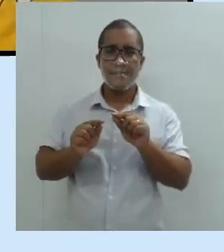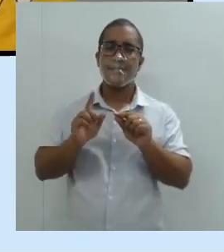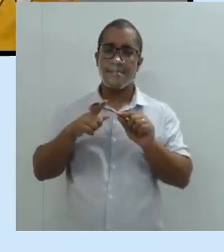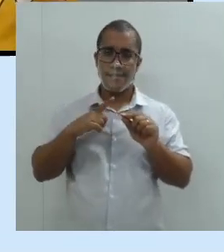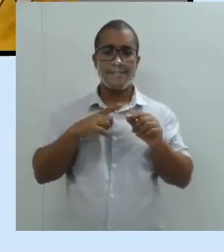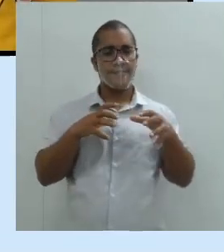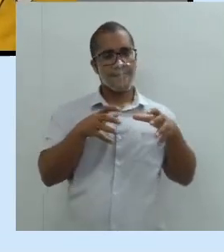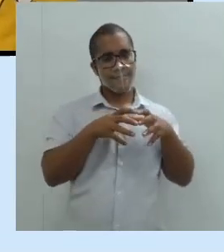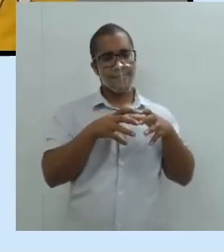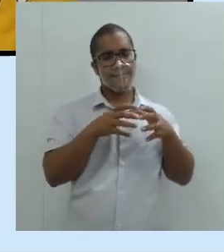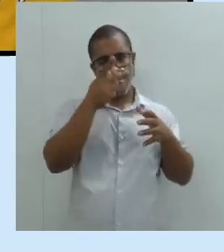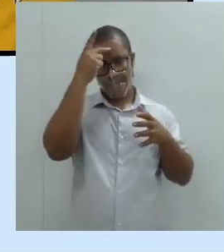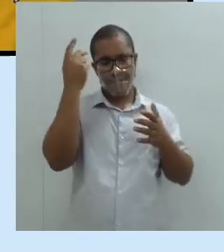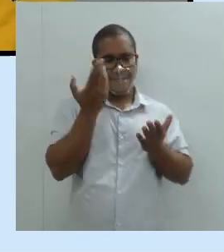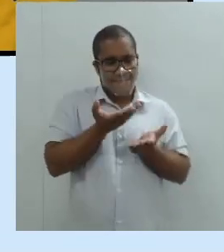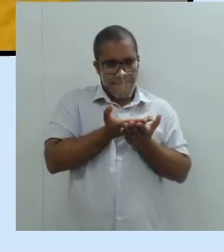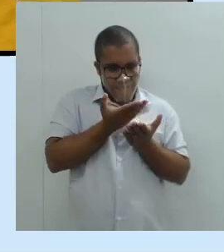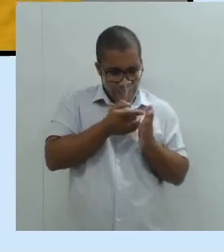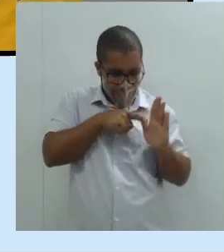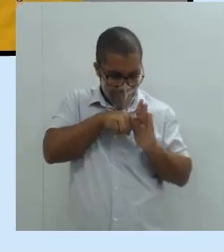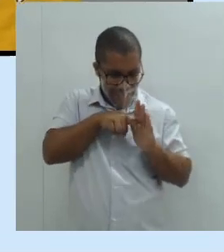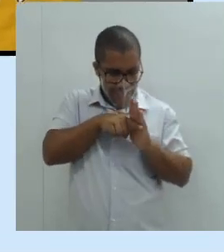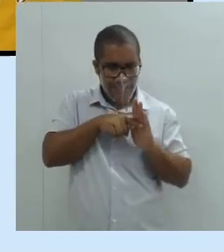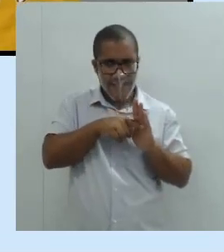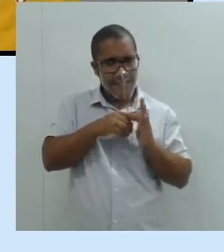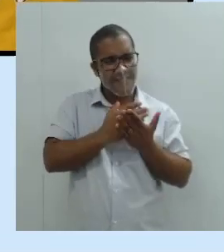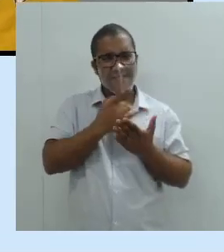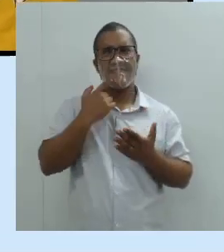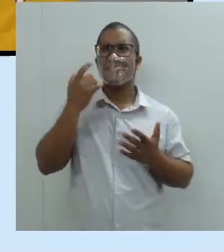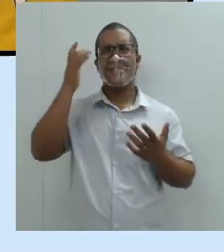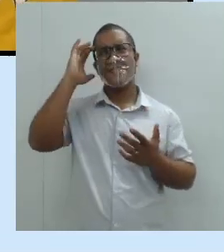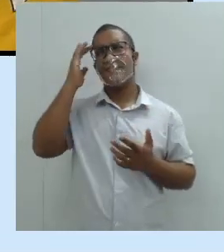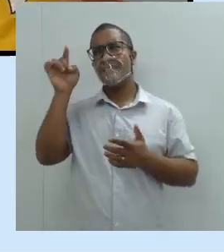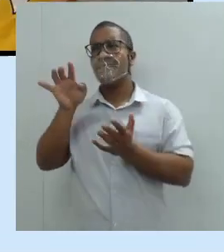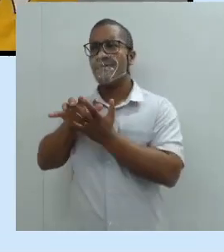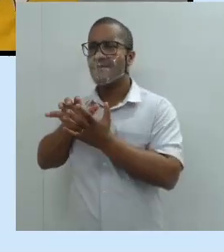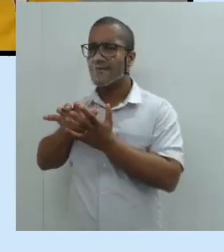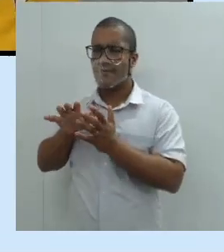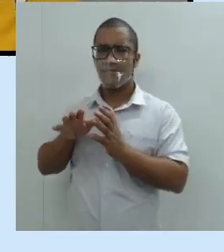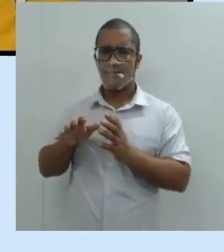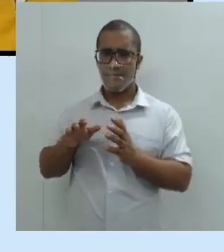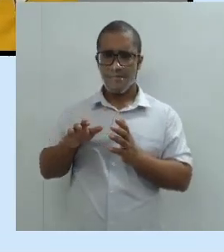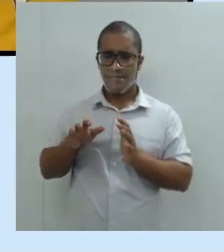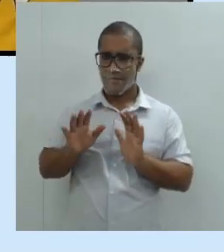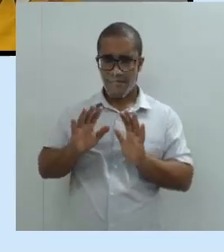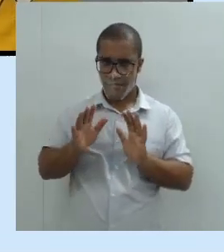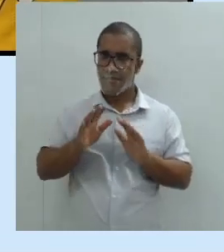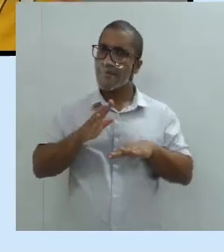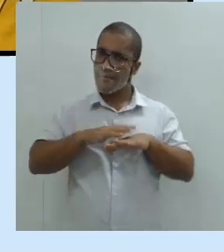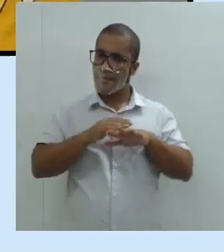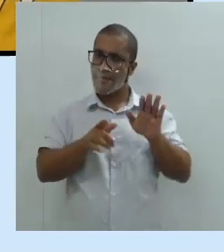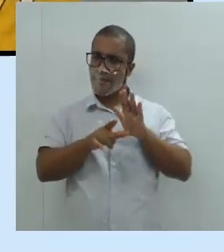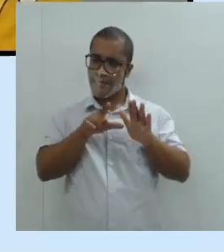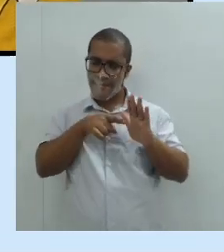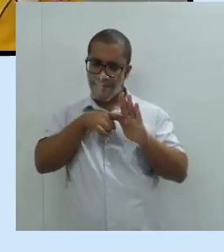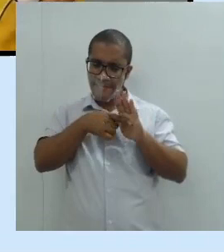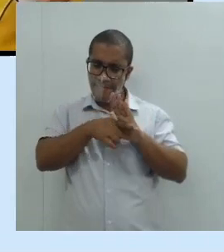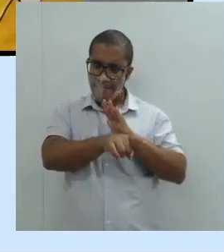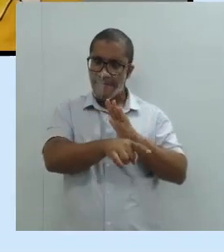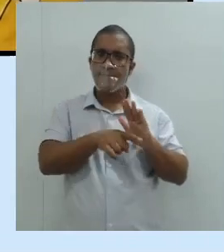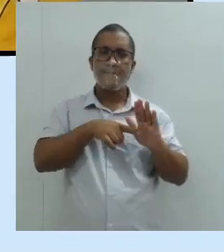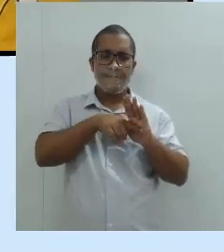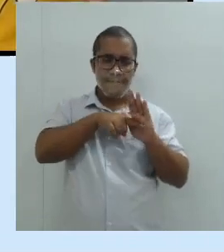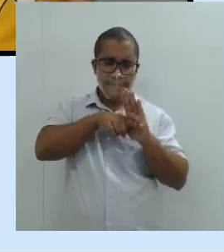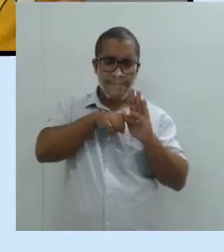que estudam, não é simplesmente, eu acho que Pernambuco tem que ser material. Não, não é assim não. Quem faz isso são os